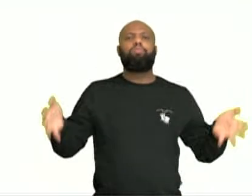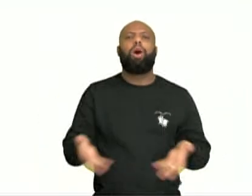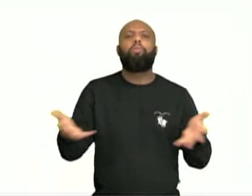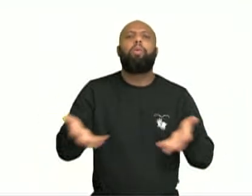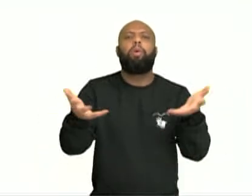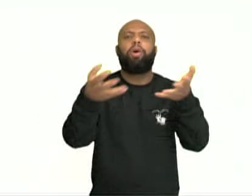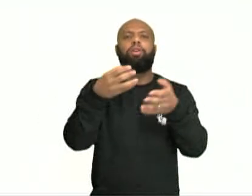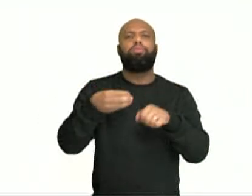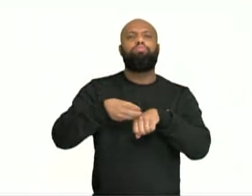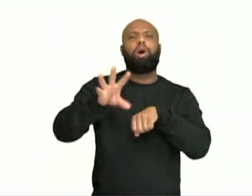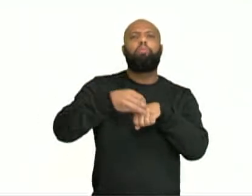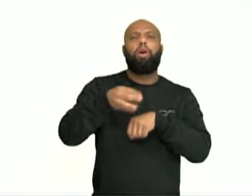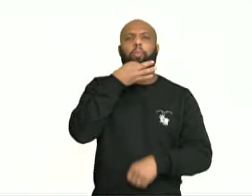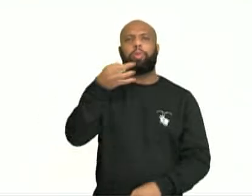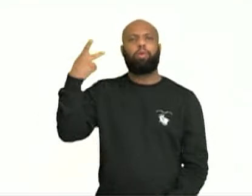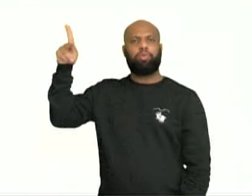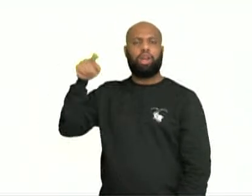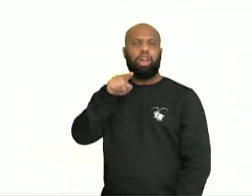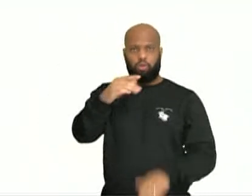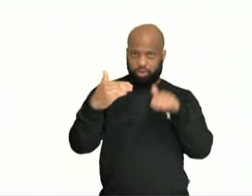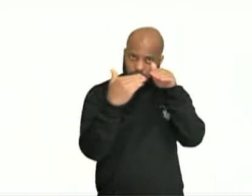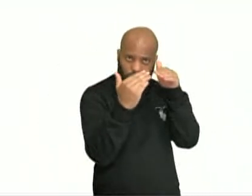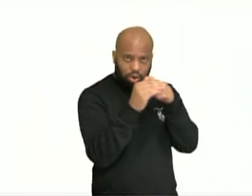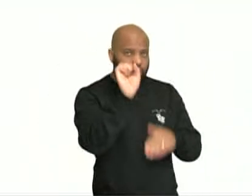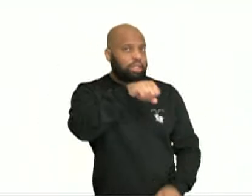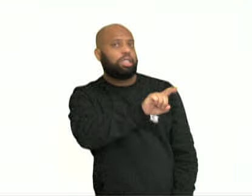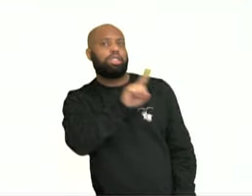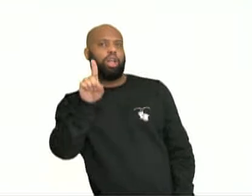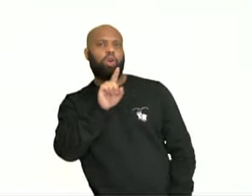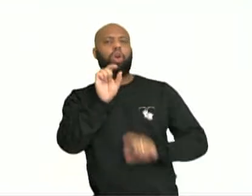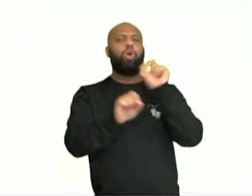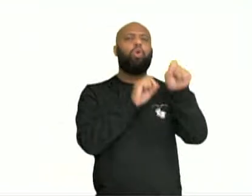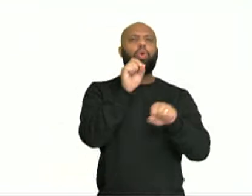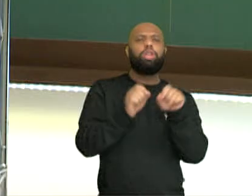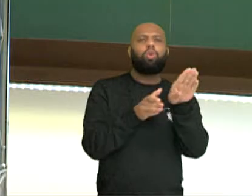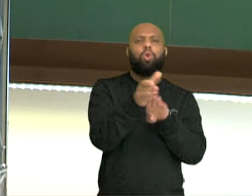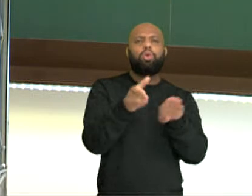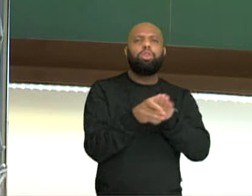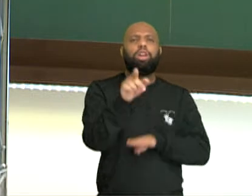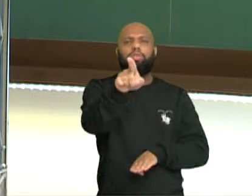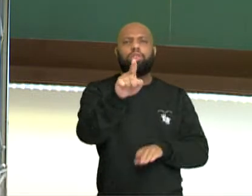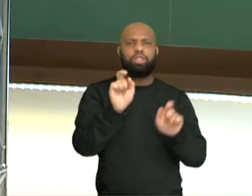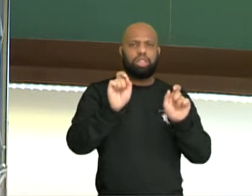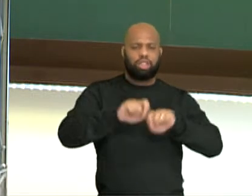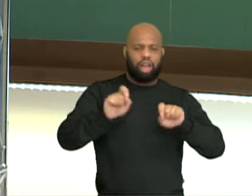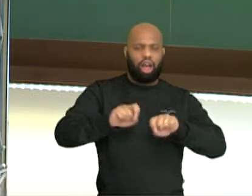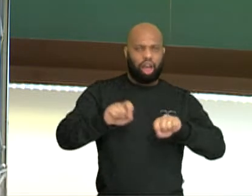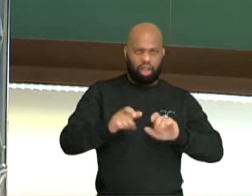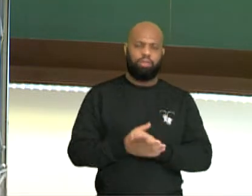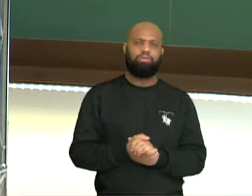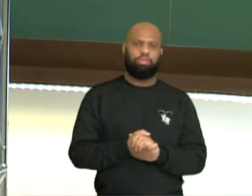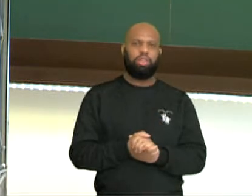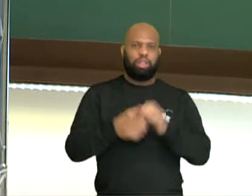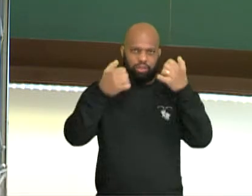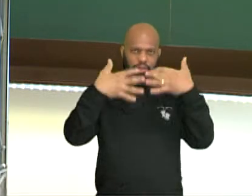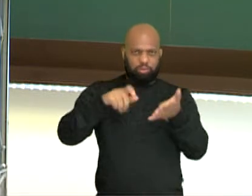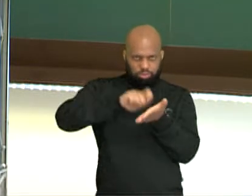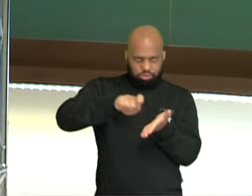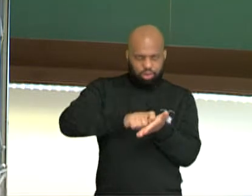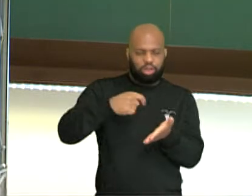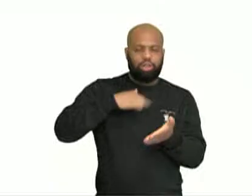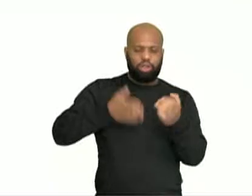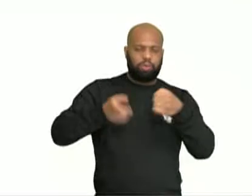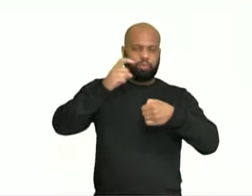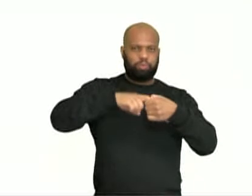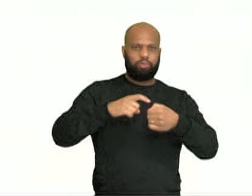leitura? Você concorda com ele? Quais sugestões você dá aí? Faz aí, que eu estou te aguardando aqui.